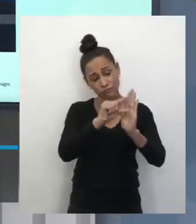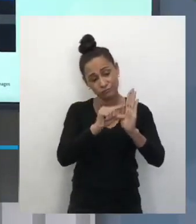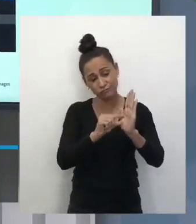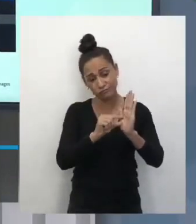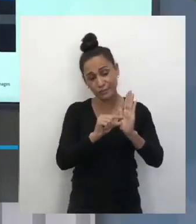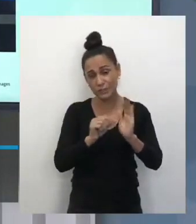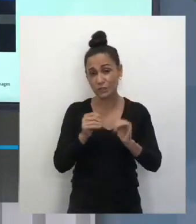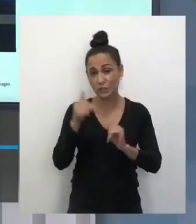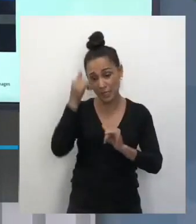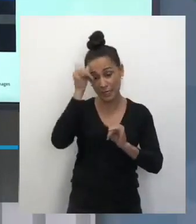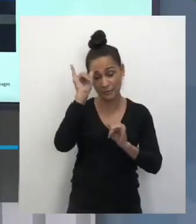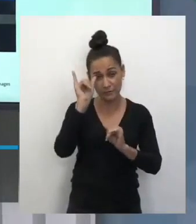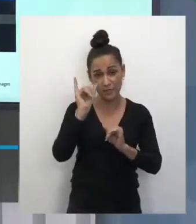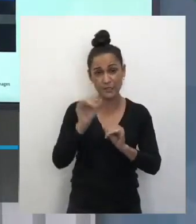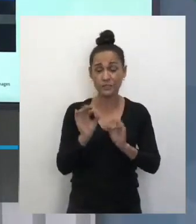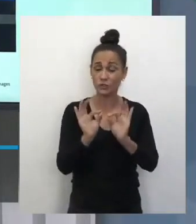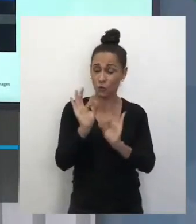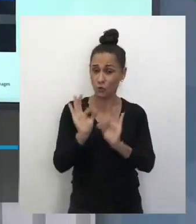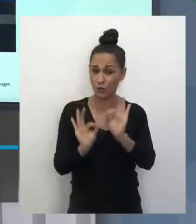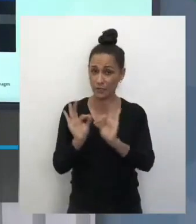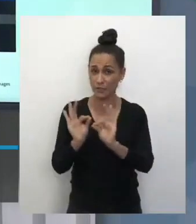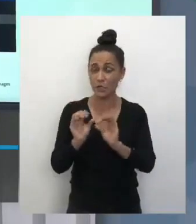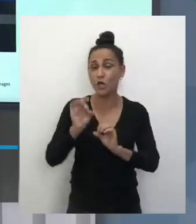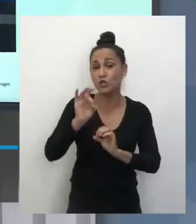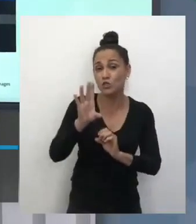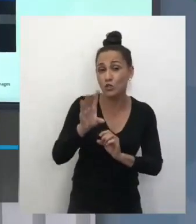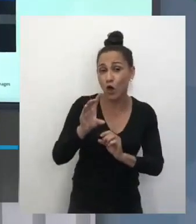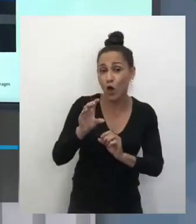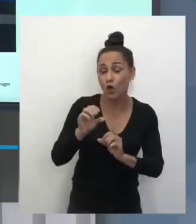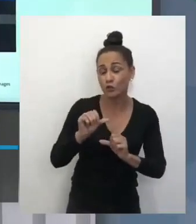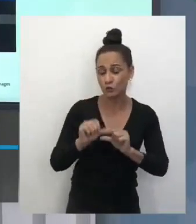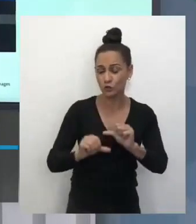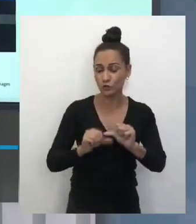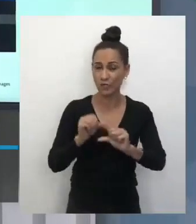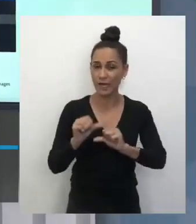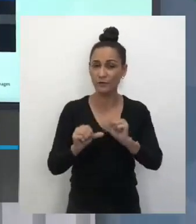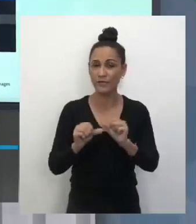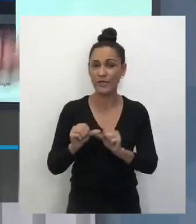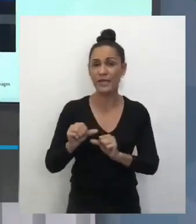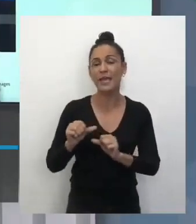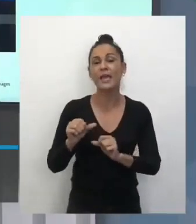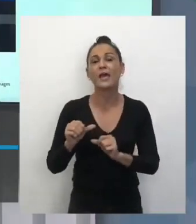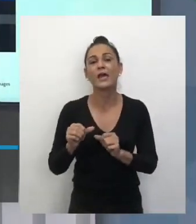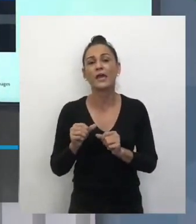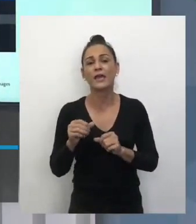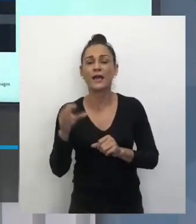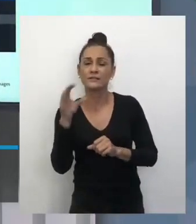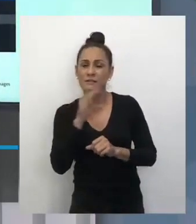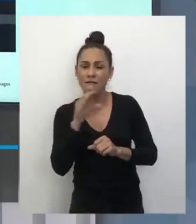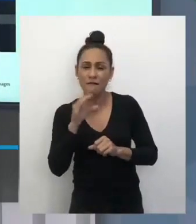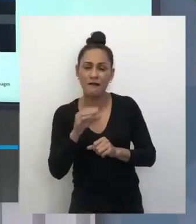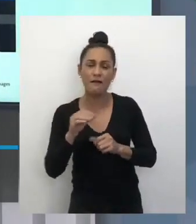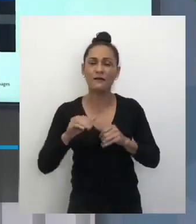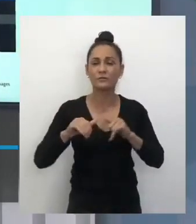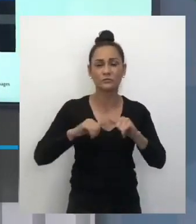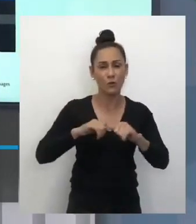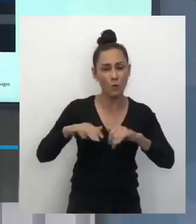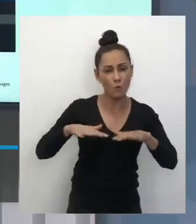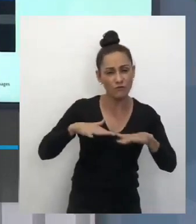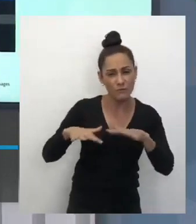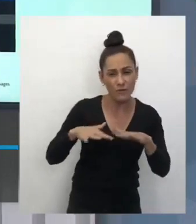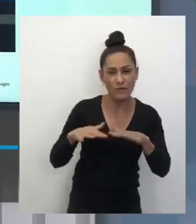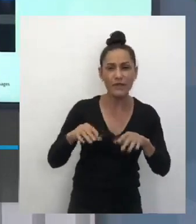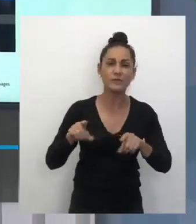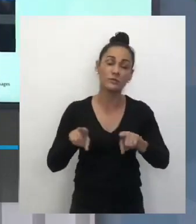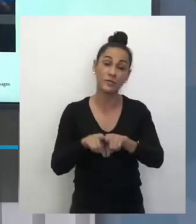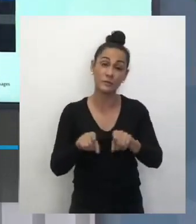A gente geralmente não mexe. A gente mexe, assim, nessa questão de mudar o estilo, acelerar um andamento, esse tipo de coisa, tá? Ou, às